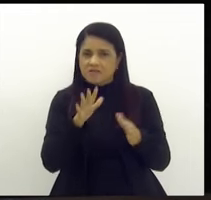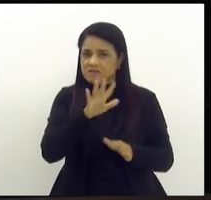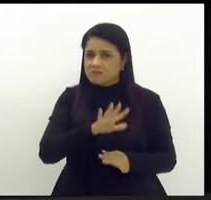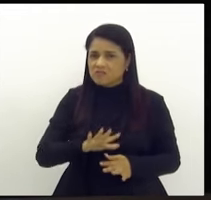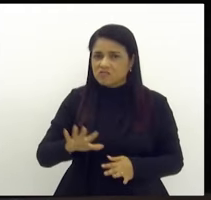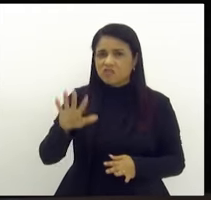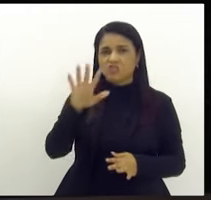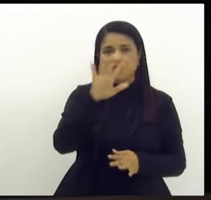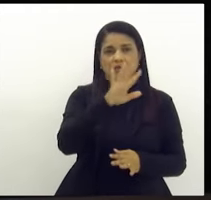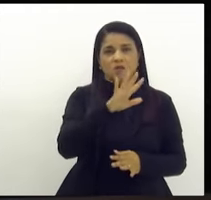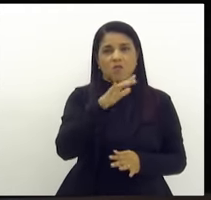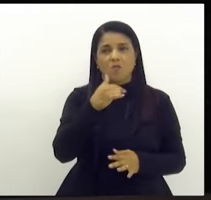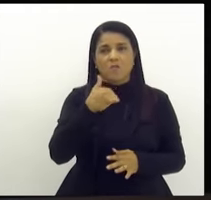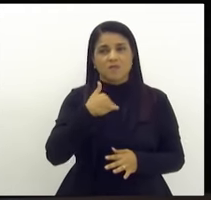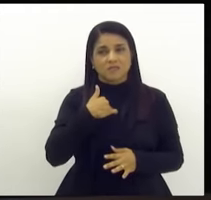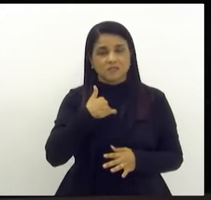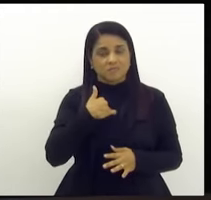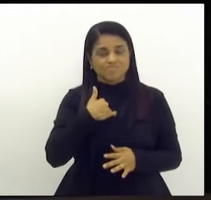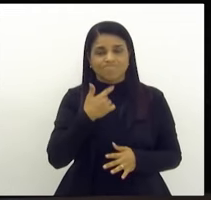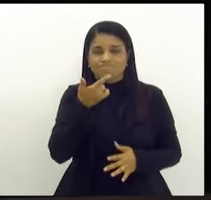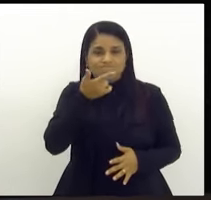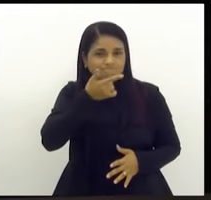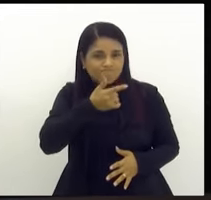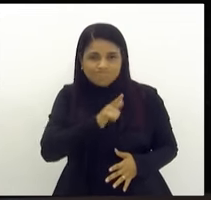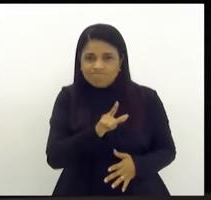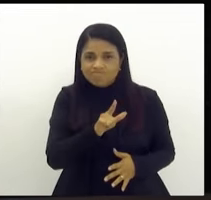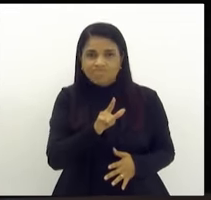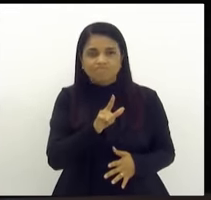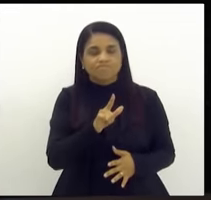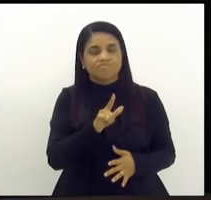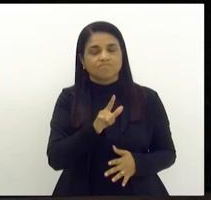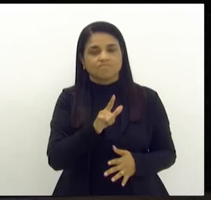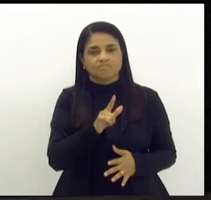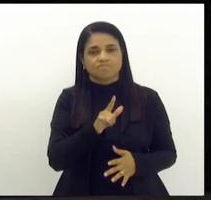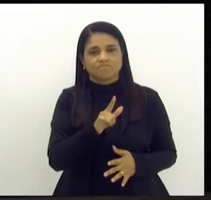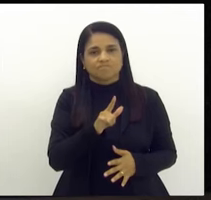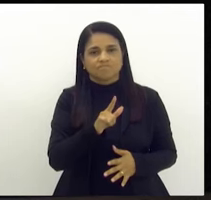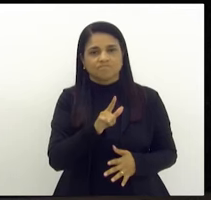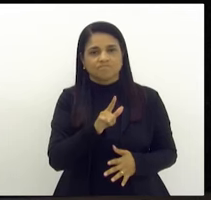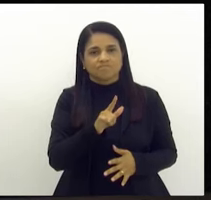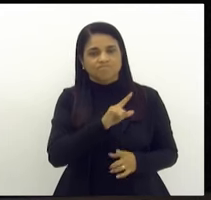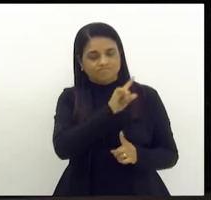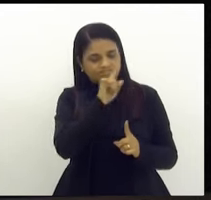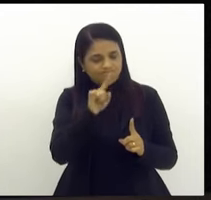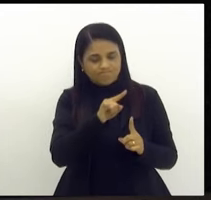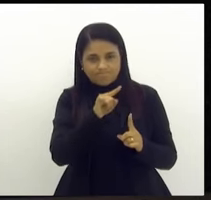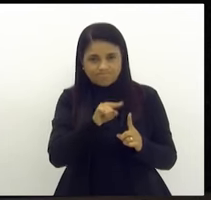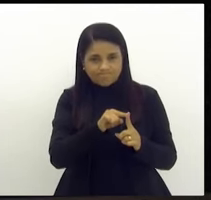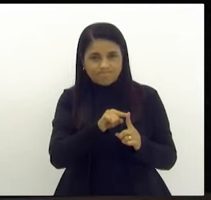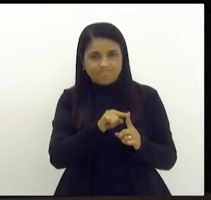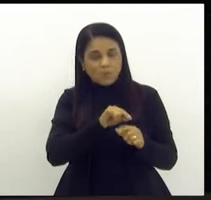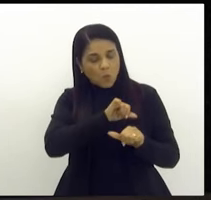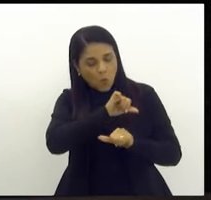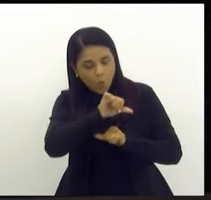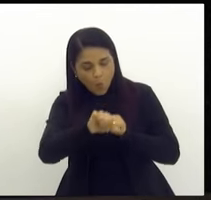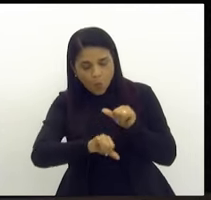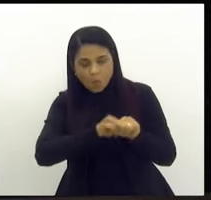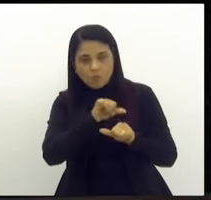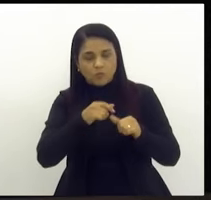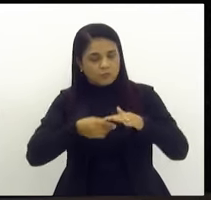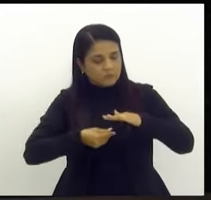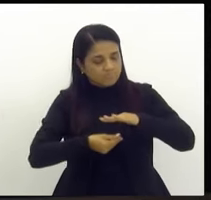né mas eu não concebo que seja atingido alterado o